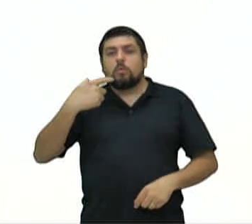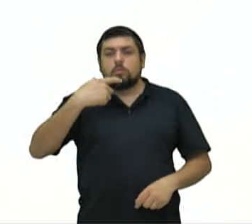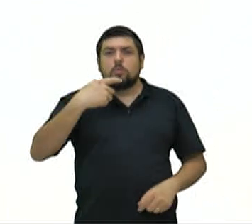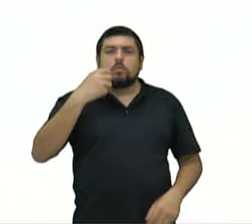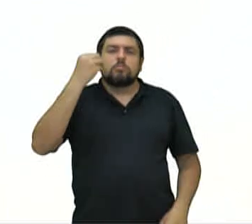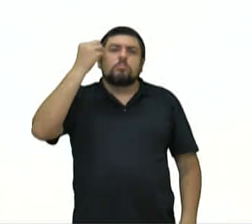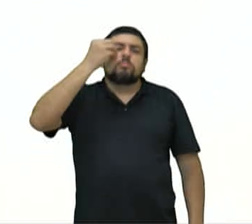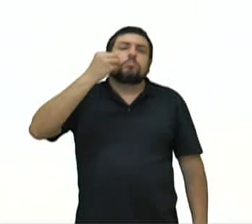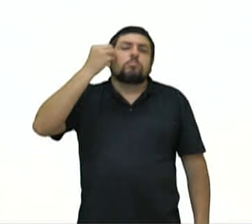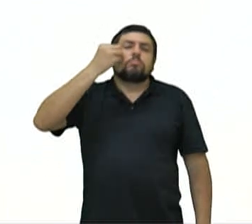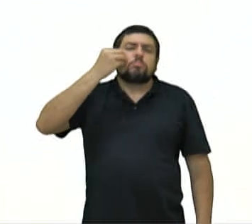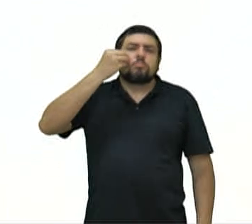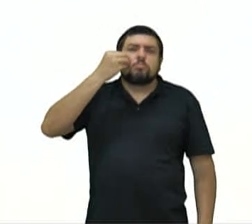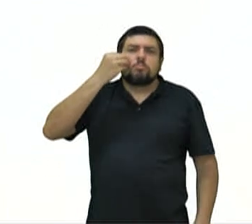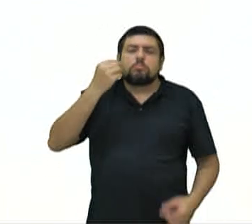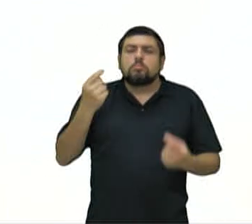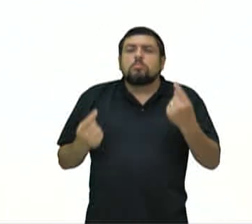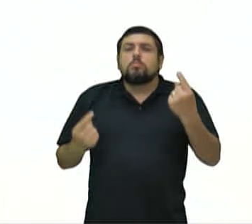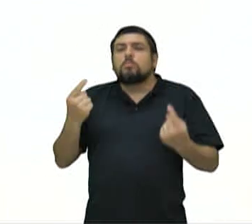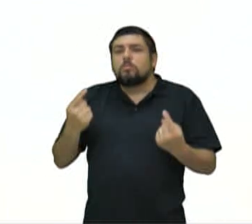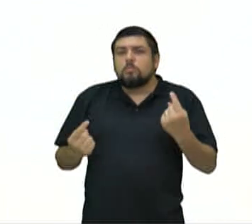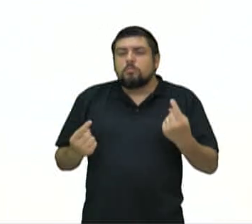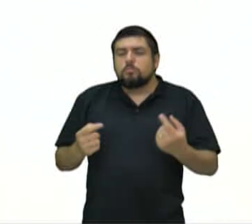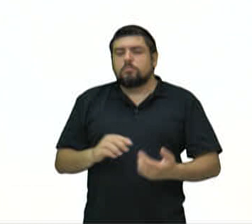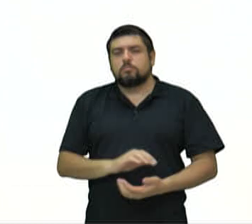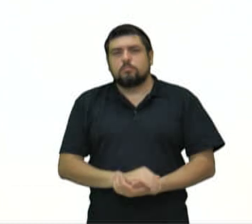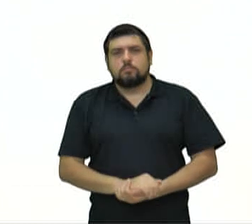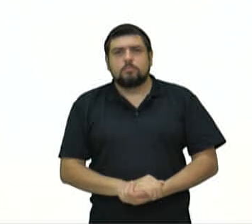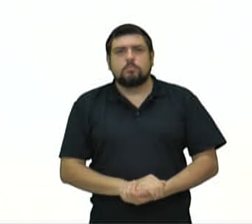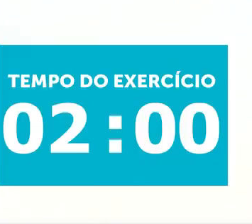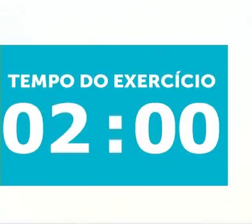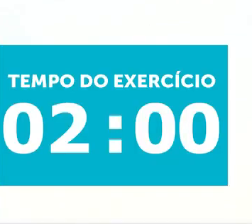experience, a experiência. Respondo aí e já volto.